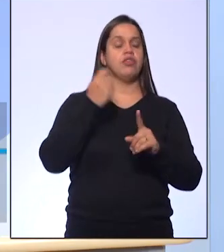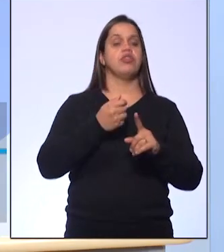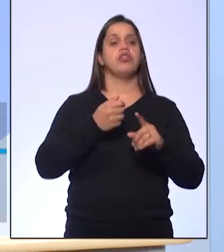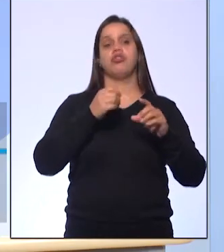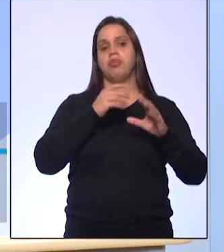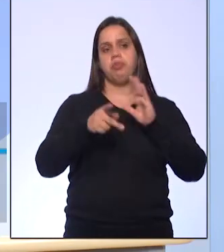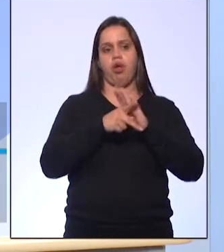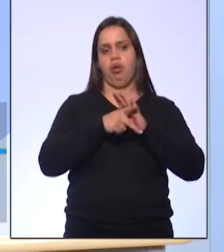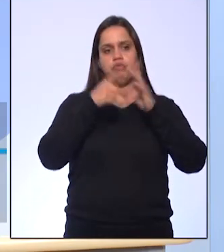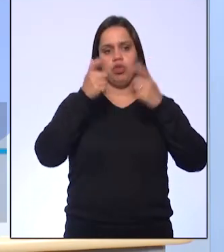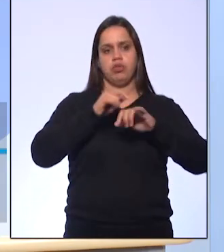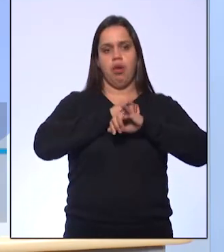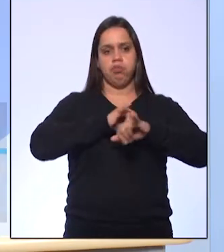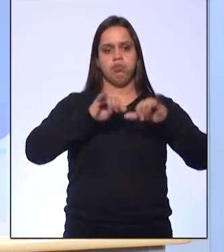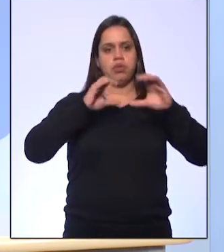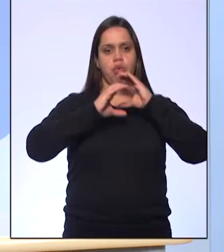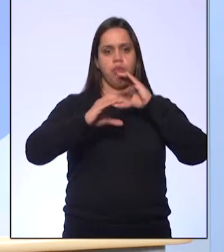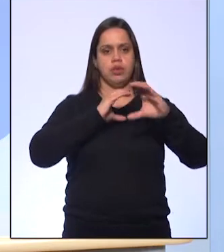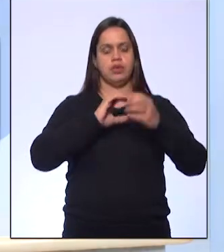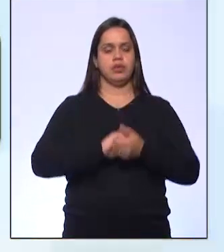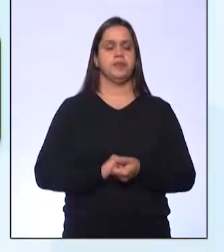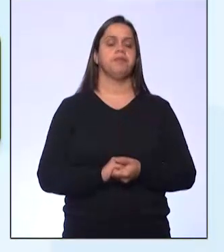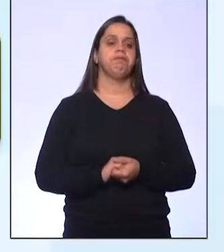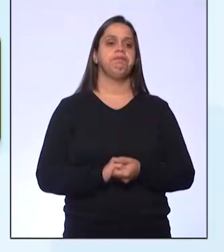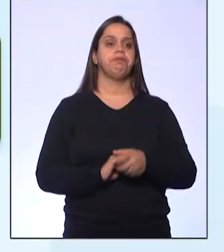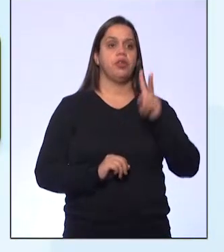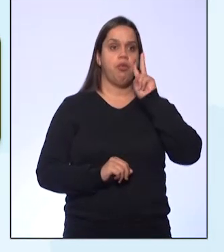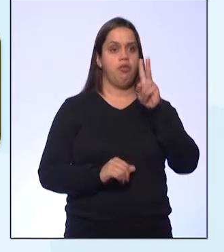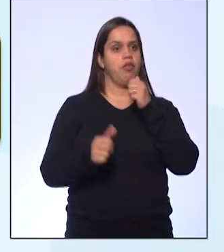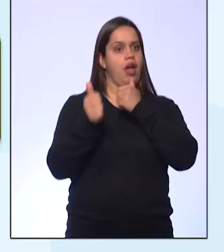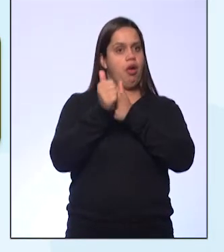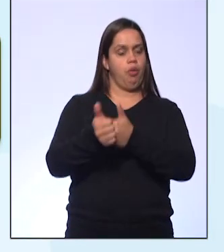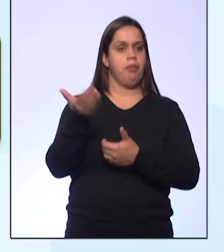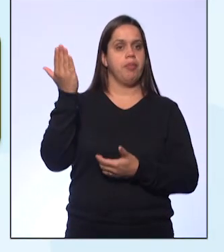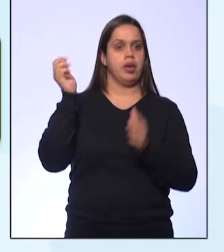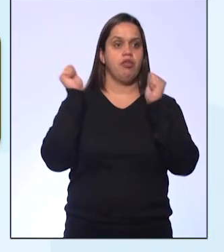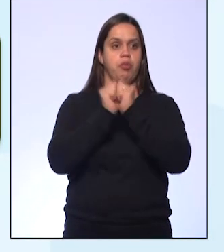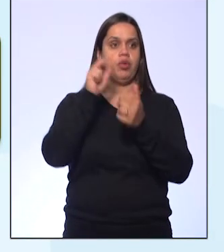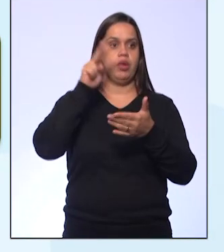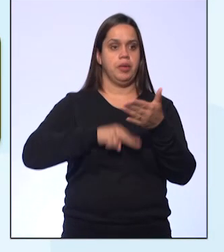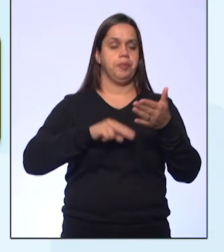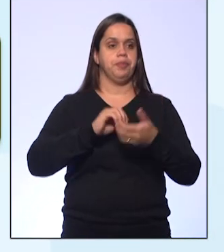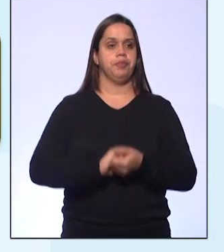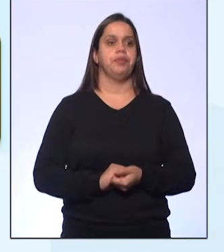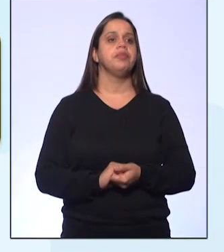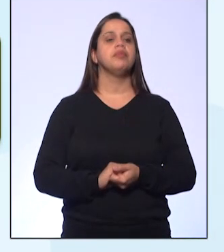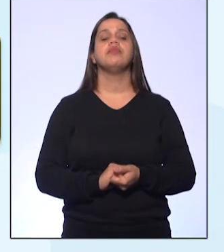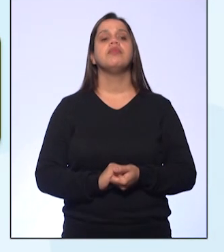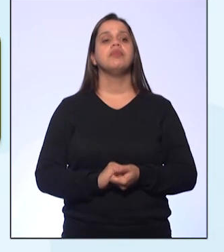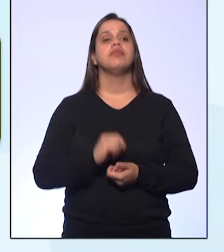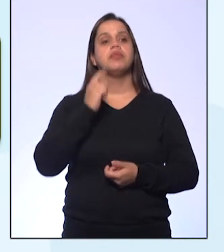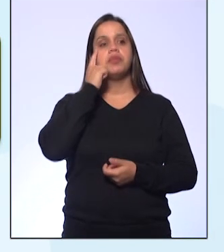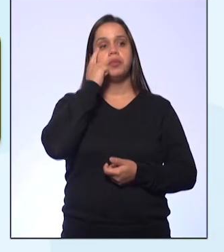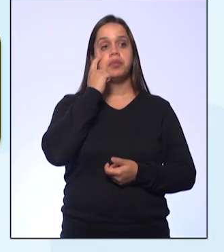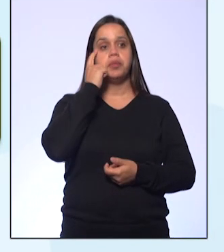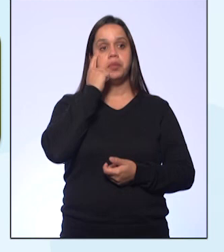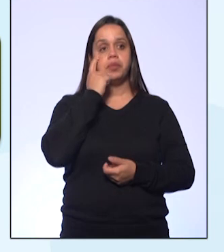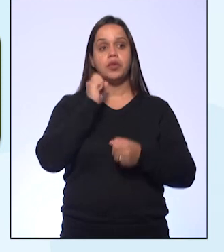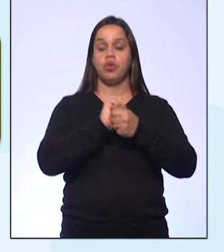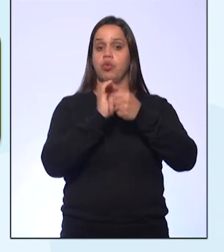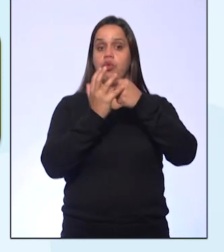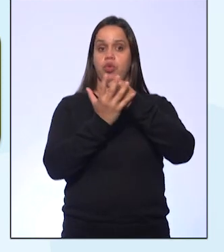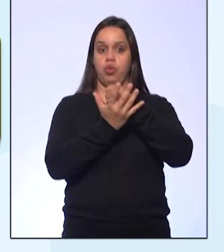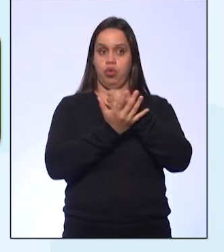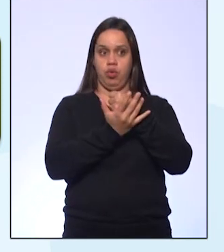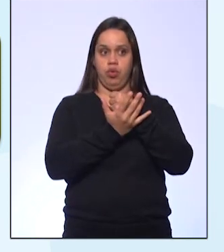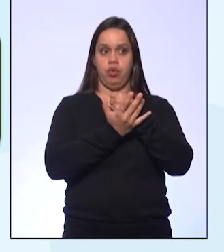comunicação. Então, acompanhe aí na tela que nós vamos fazer a leitura juntos. Então, nós temos aí: